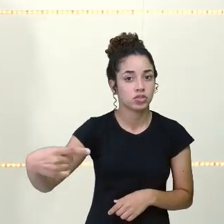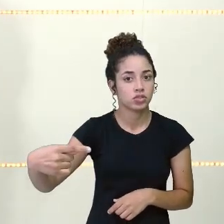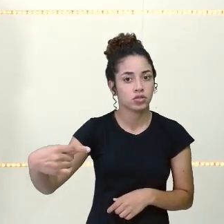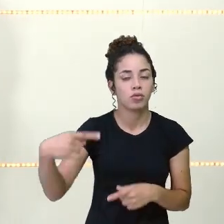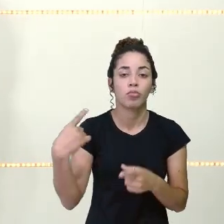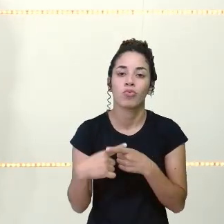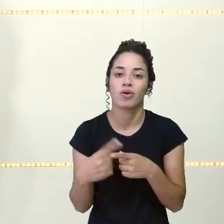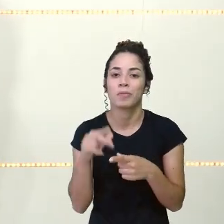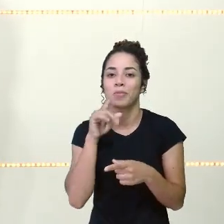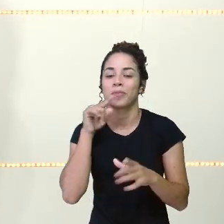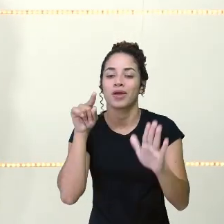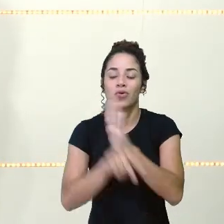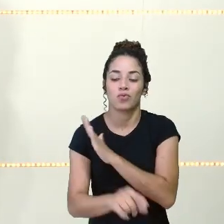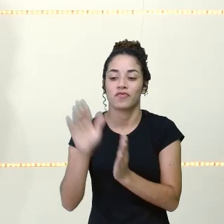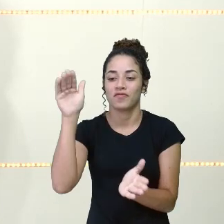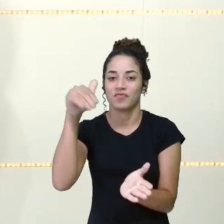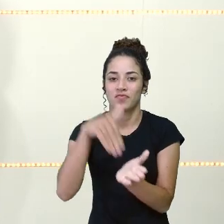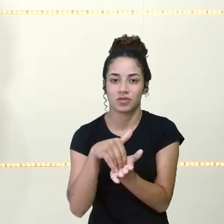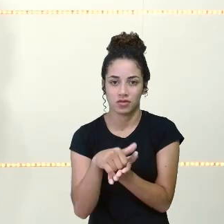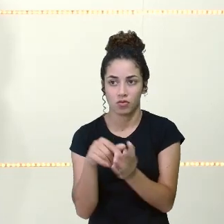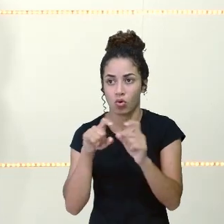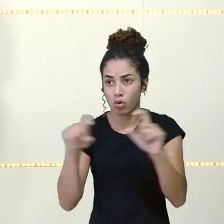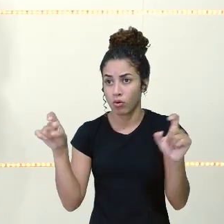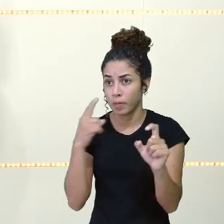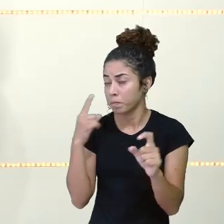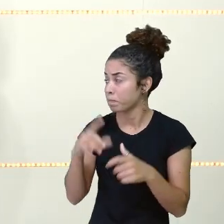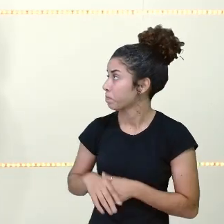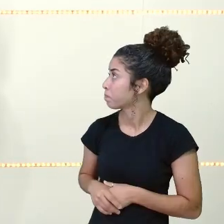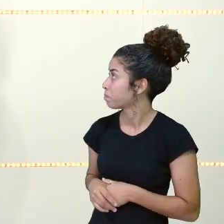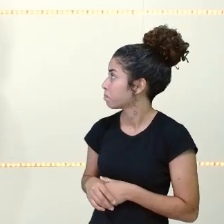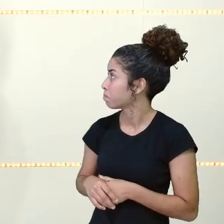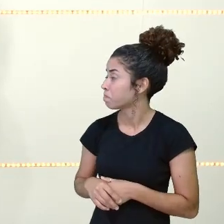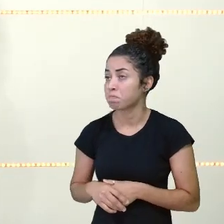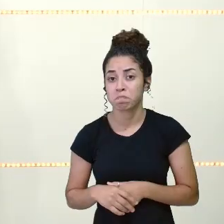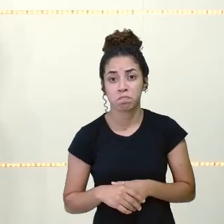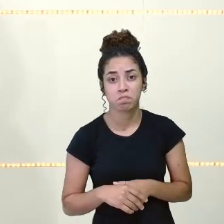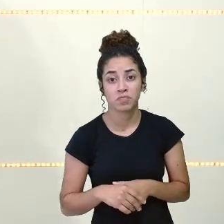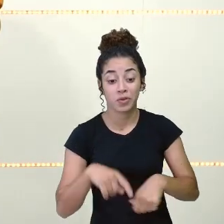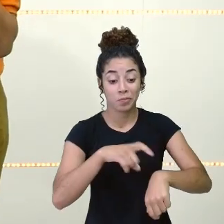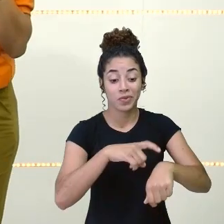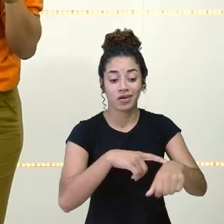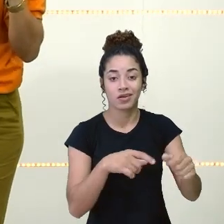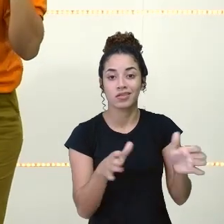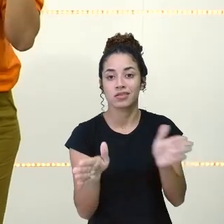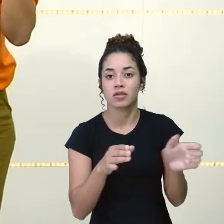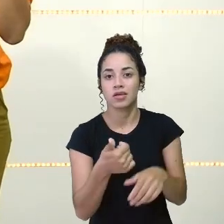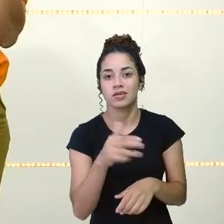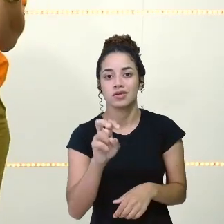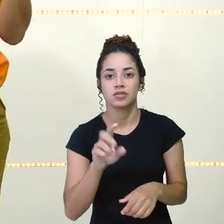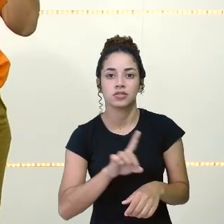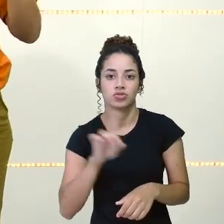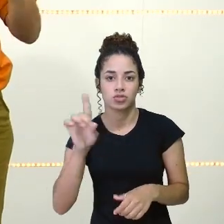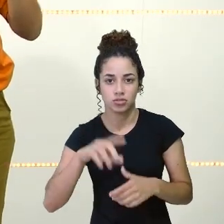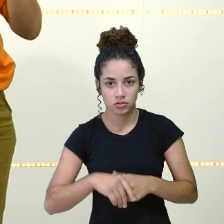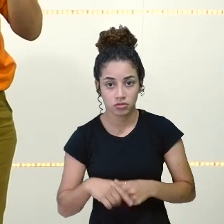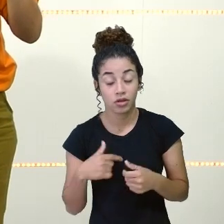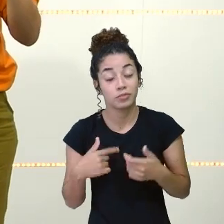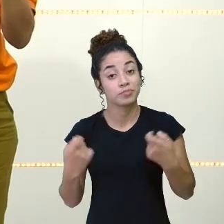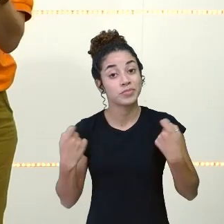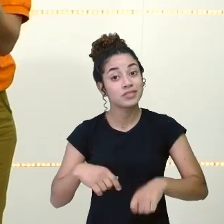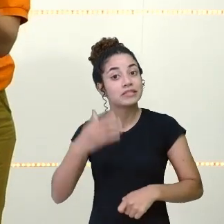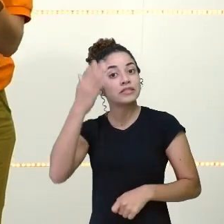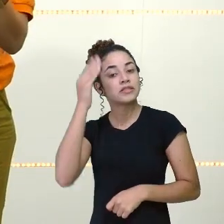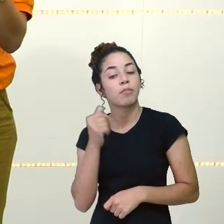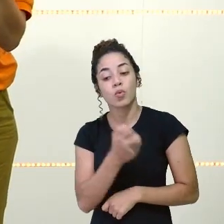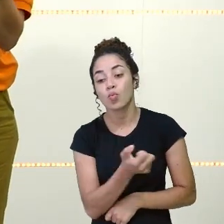pergunta final, ó, quantos ovos serão necessários para a produção de bolos no período de 15 dias? Só que eu preciso